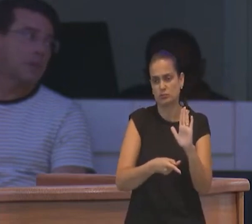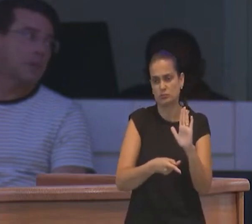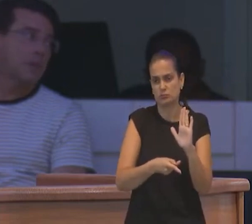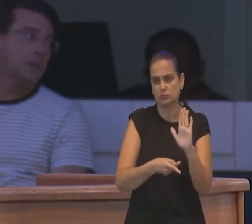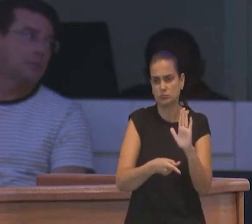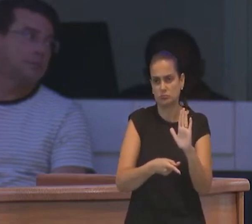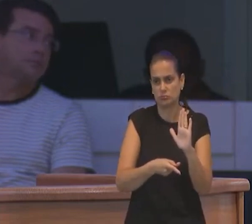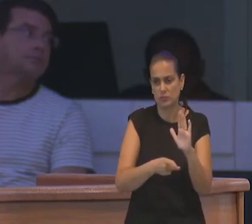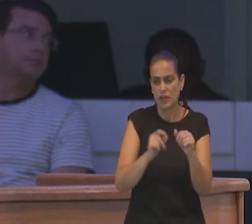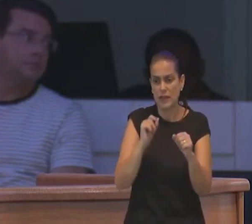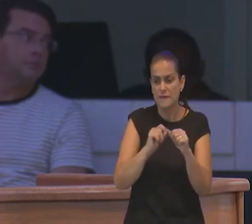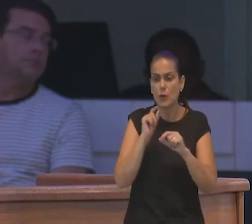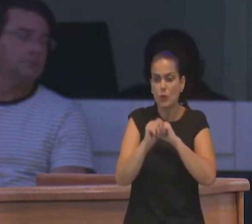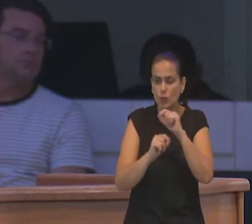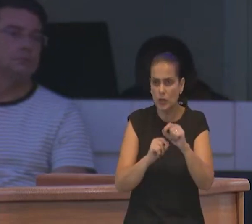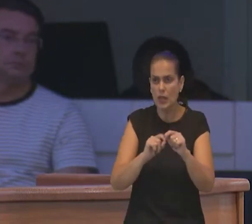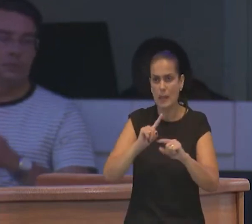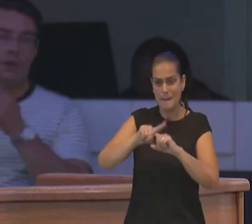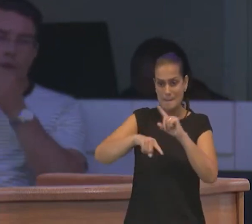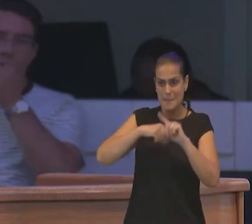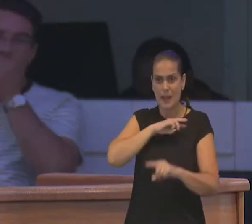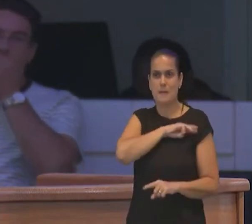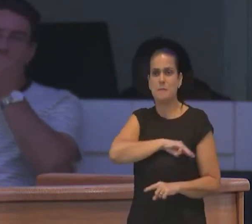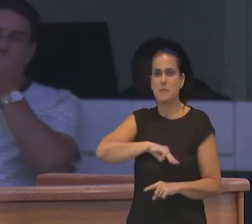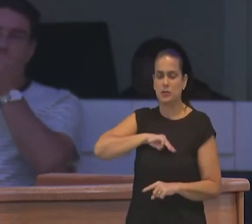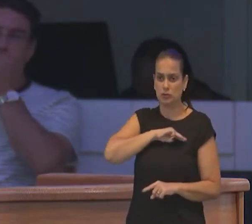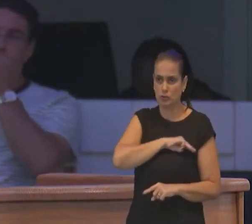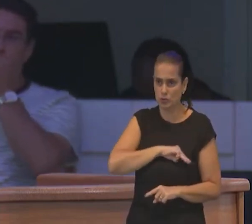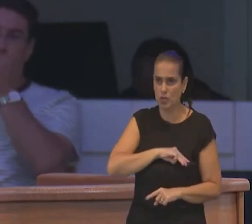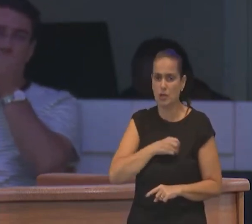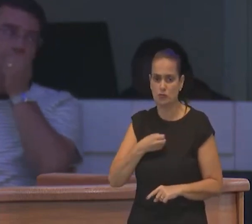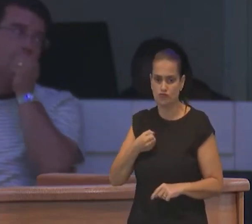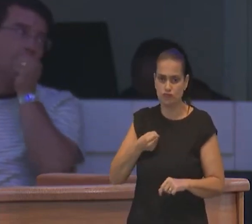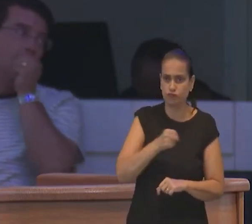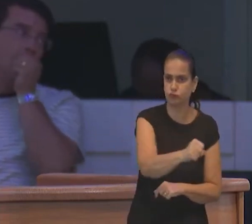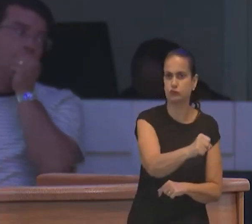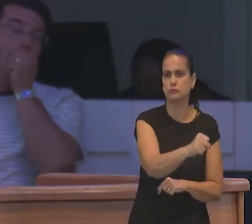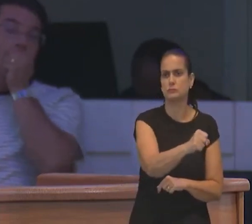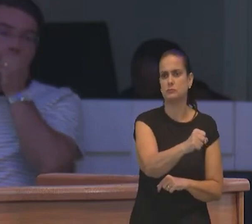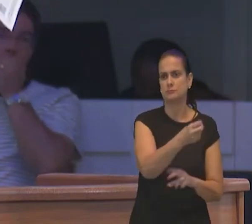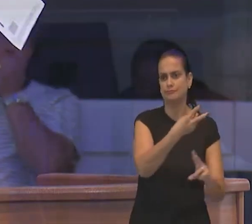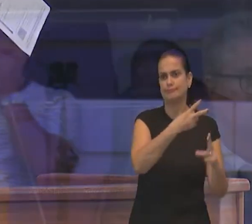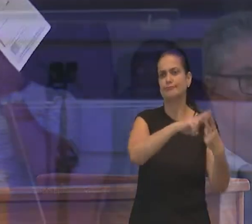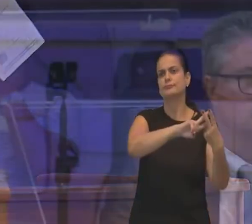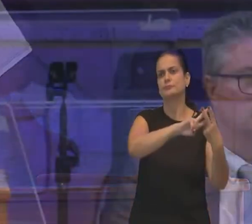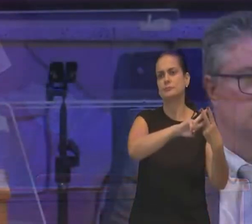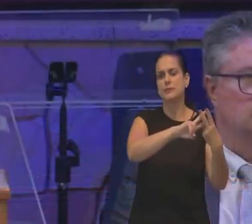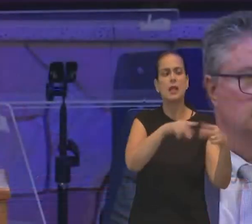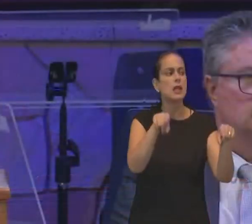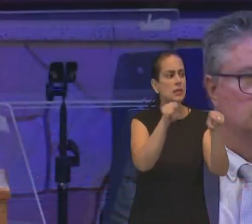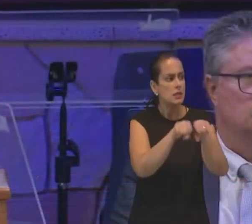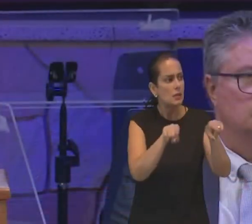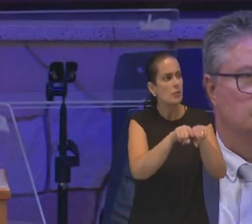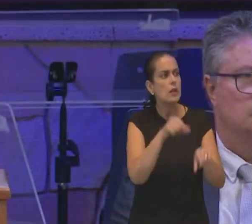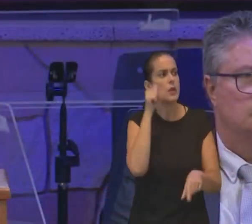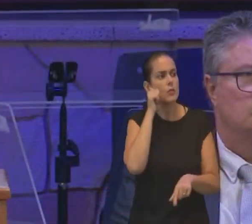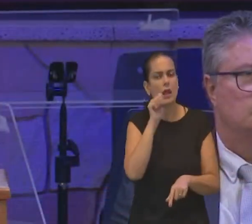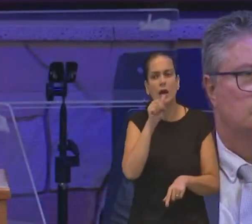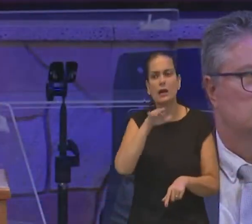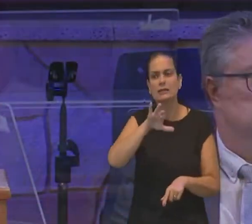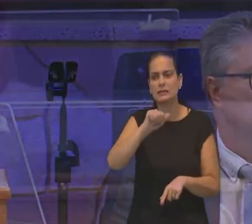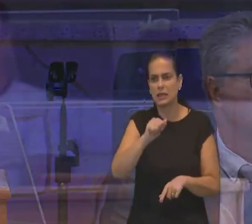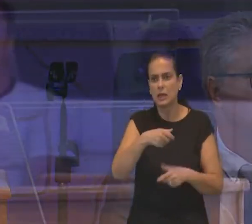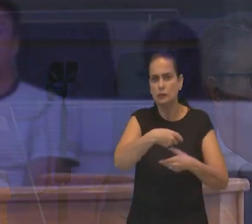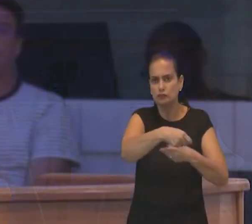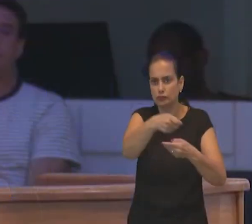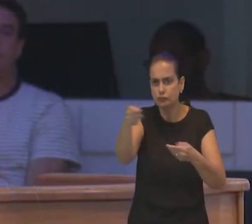gente vai fazer com que coloque mais missionários no campo. E a nossa irmã Andréia vai distribuir.